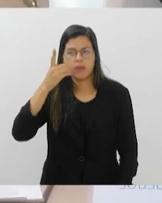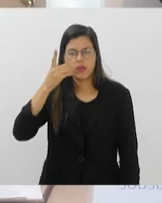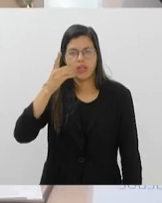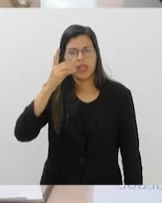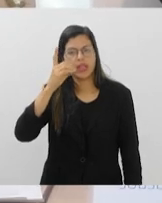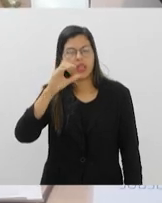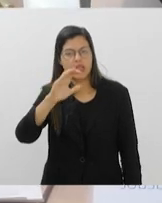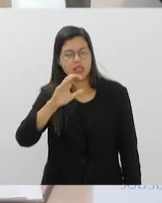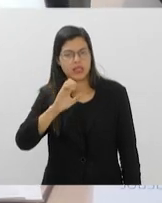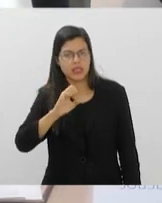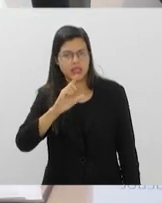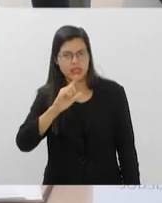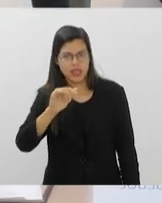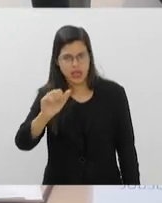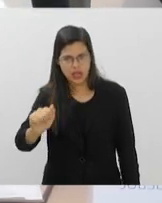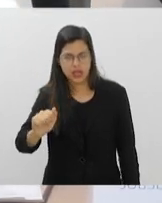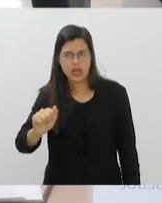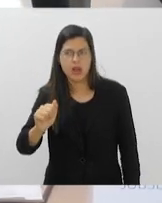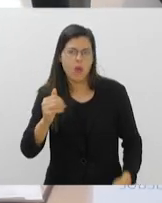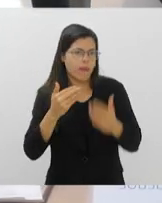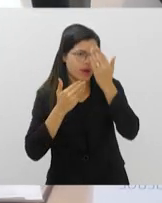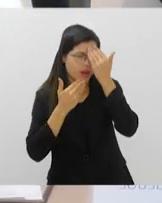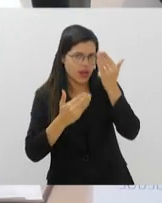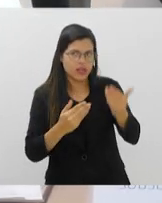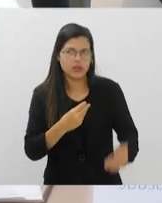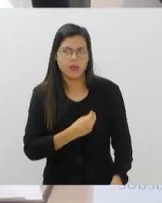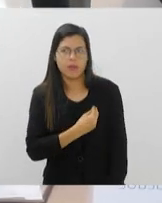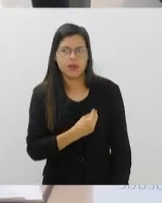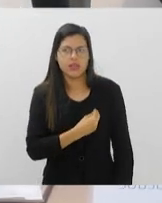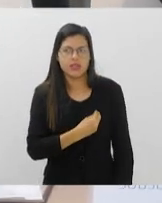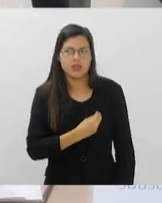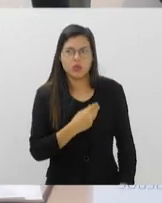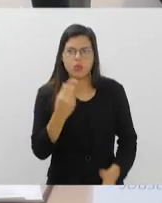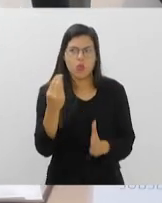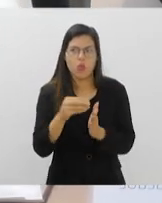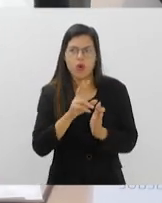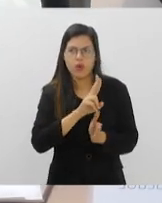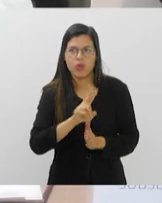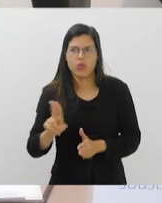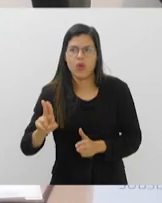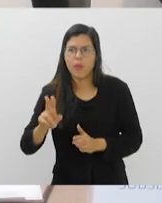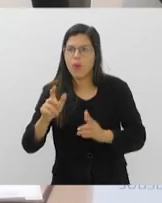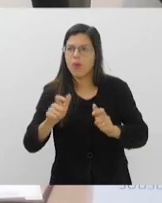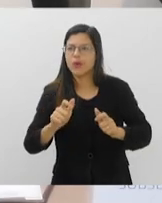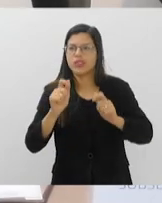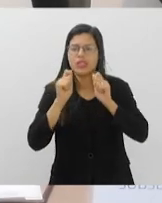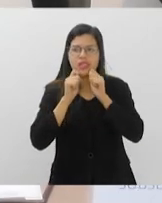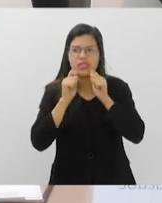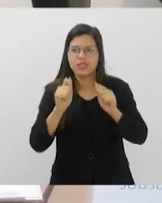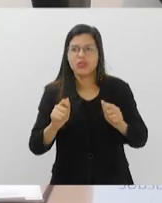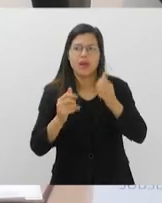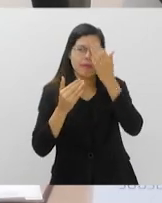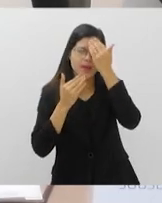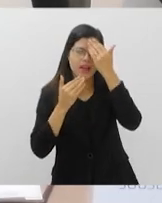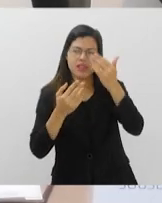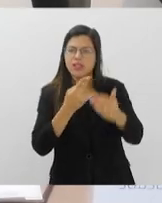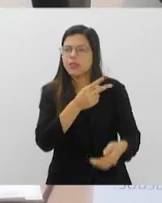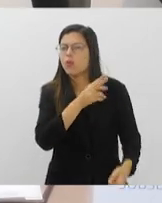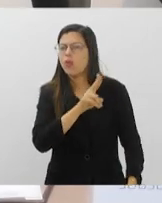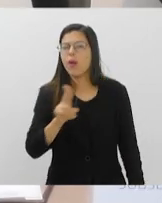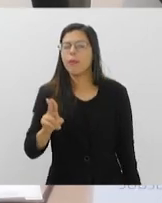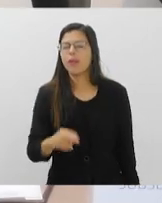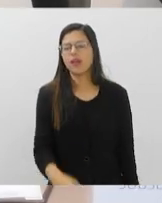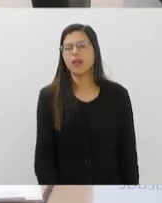Jordão muito obrigado por estar presente só não colocaram aqui o Cadê a assessora Obrigada querida Qual o seu